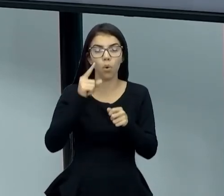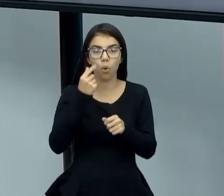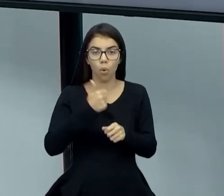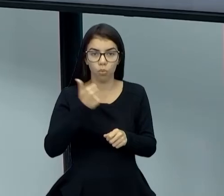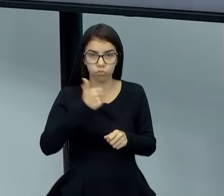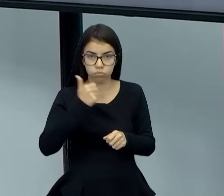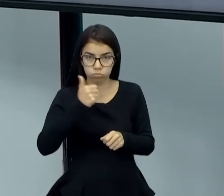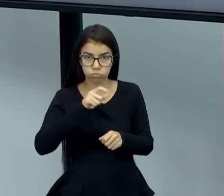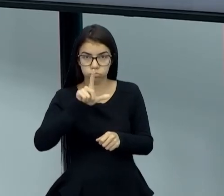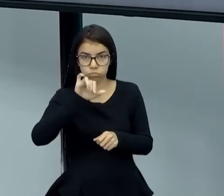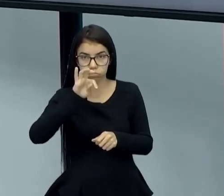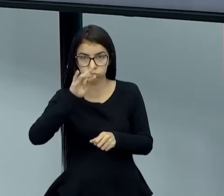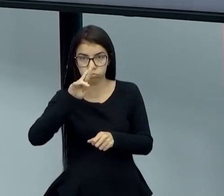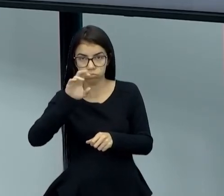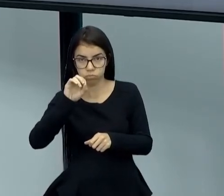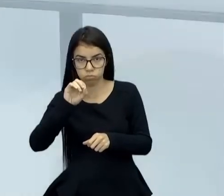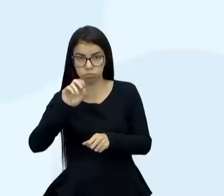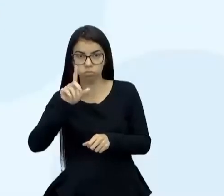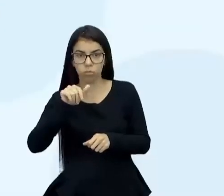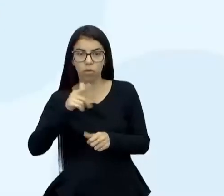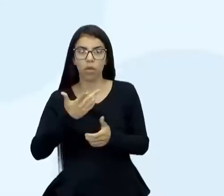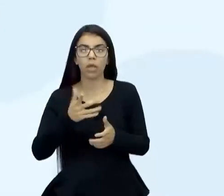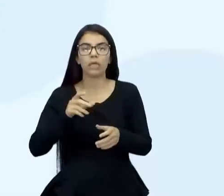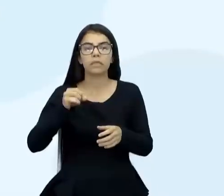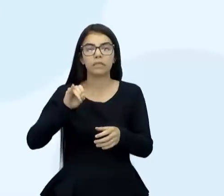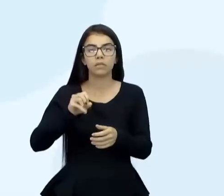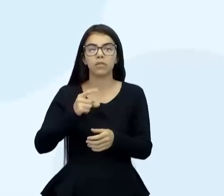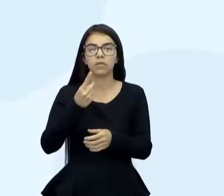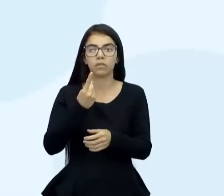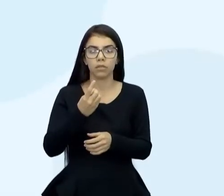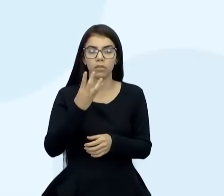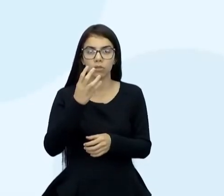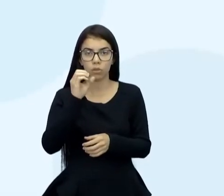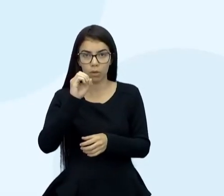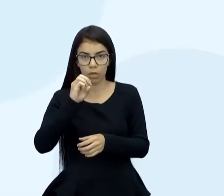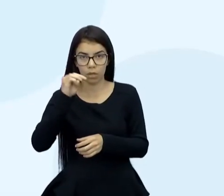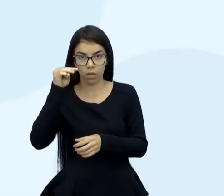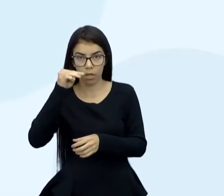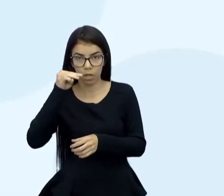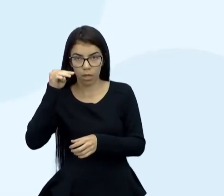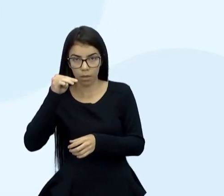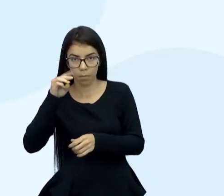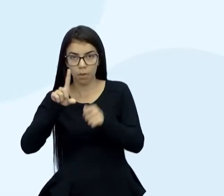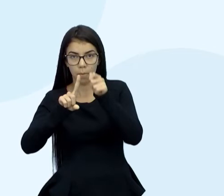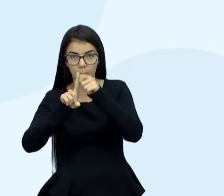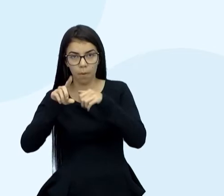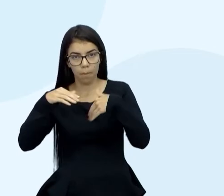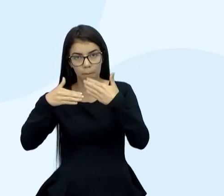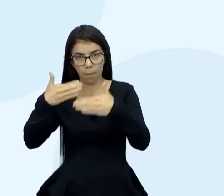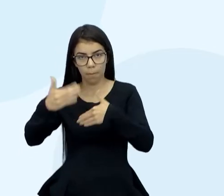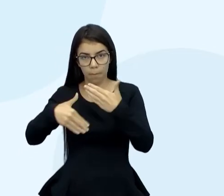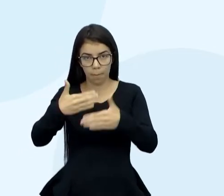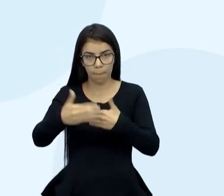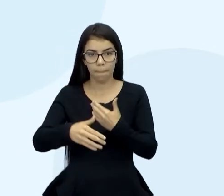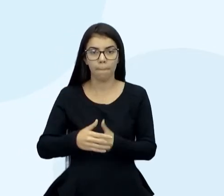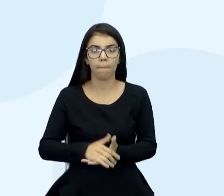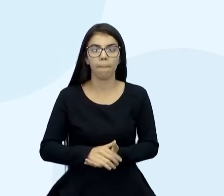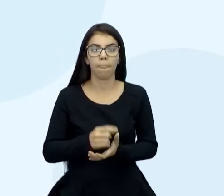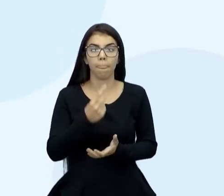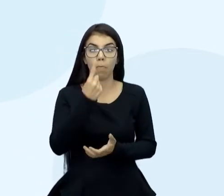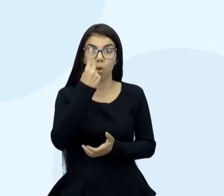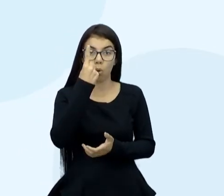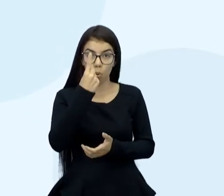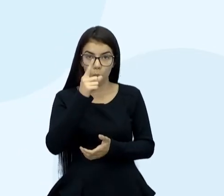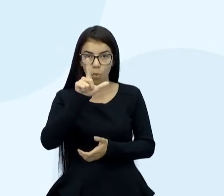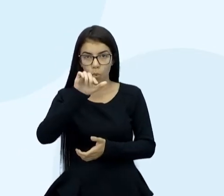se chove em média 140 milímetros por mês, quer dizer que chove 140 litros por mês. Com